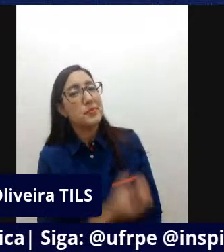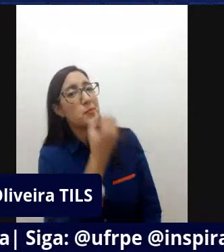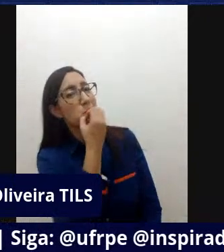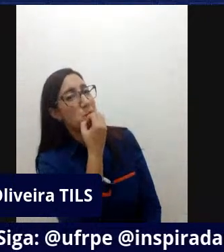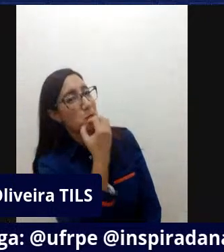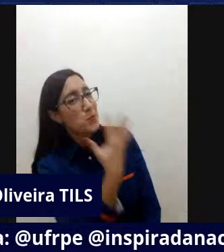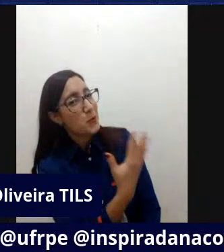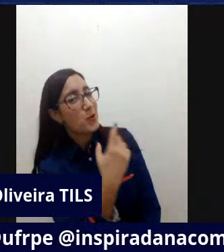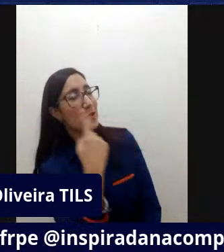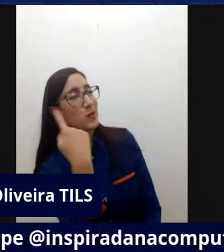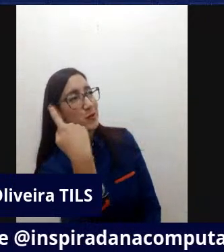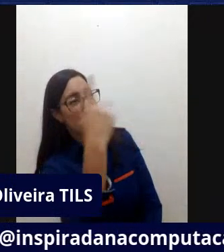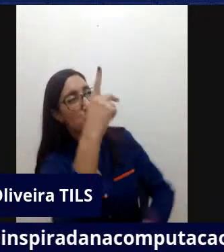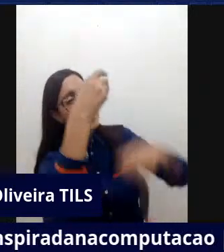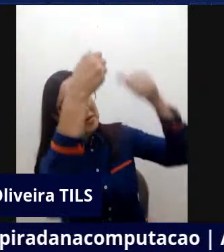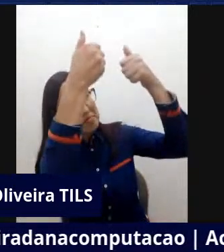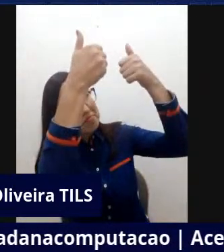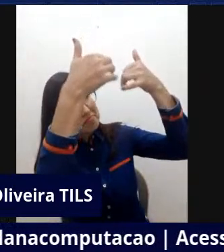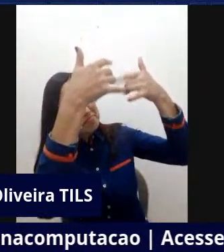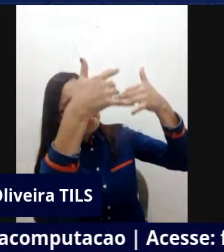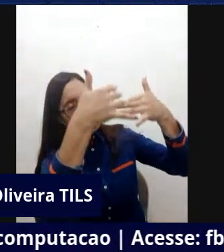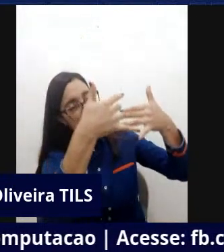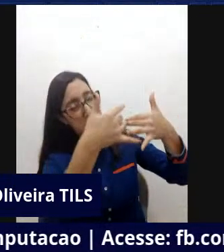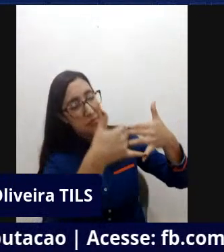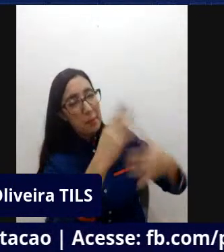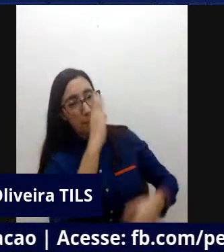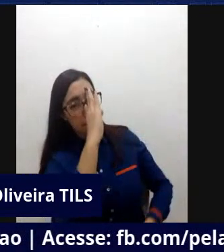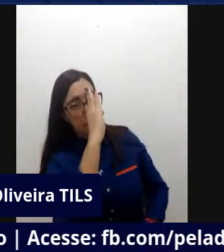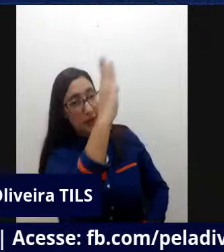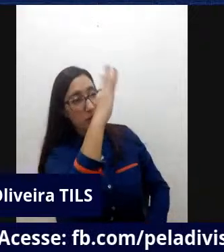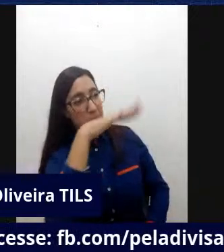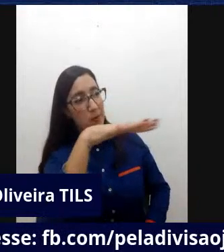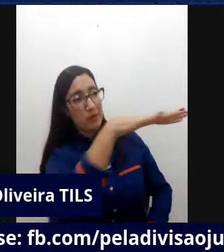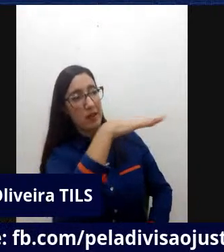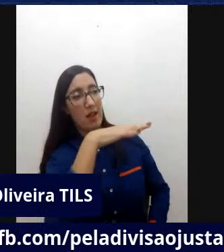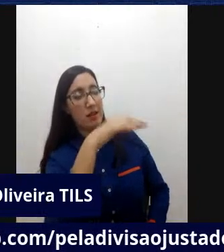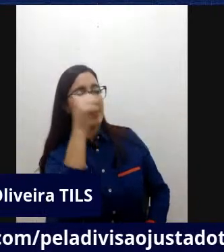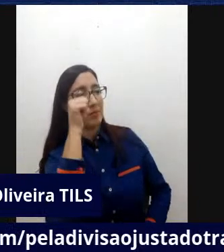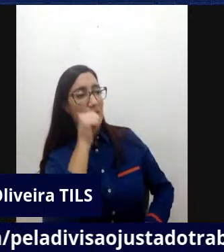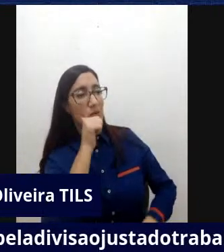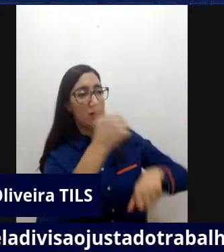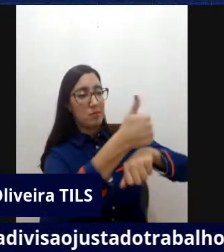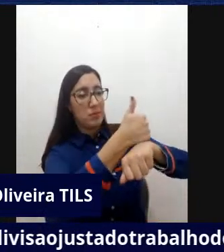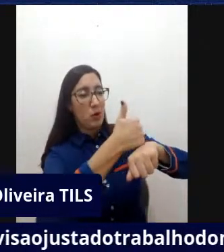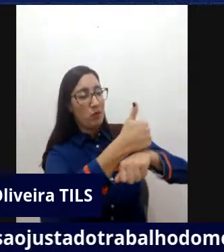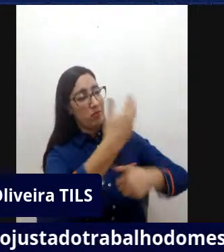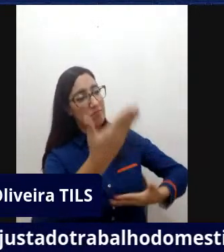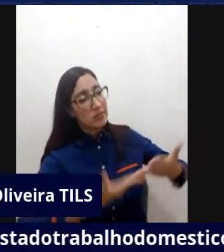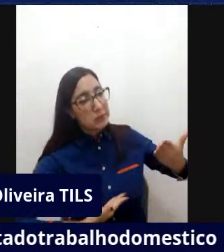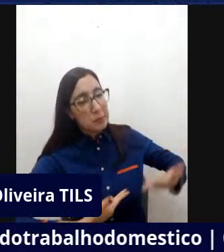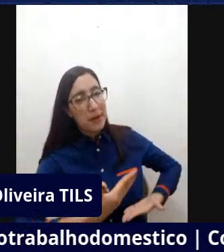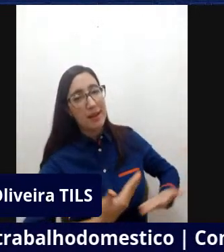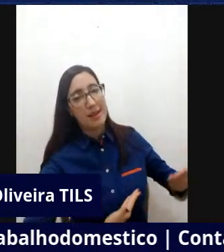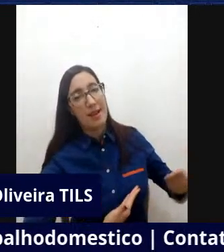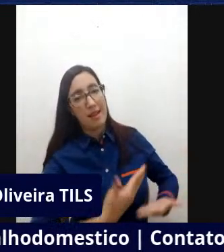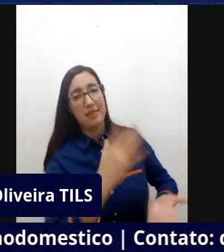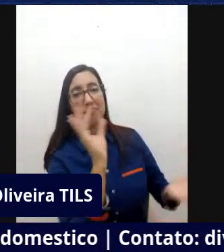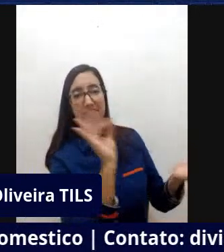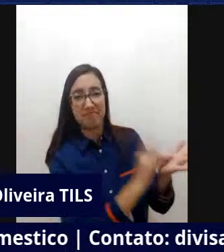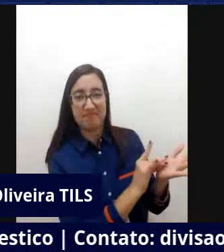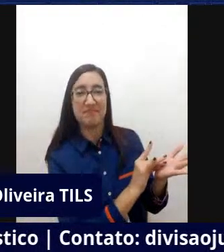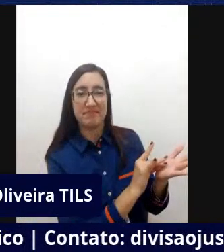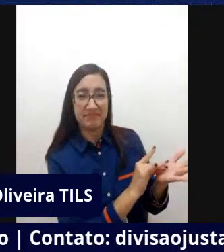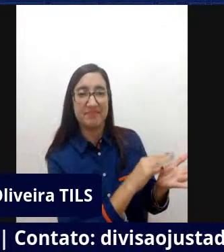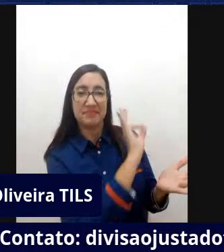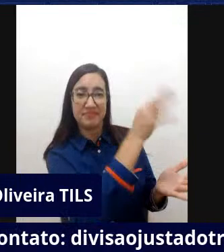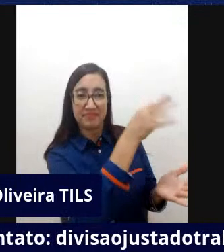inclusive de organização das trabalhadoras domésticas, ainda mais nesse período, né, que as organizações sindicais, organizações sociais, de uma